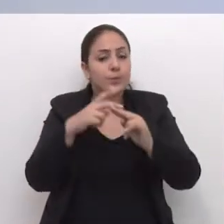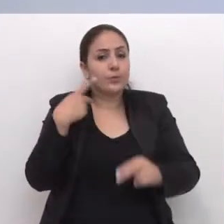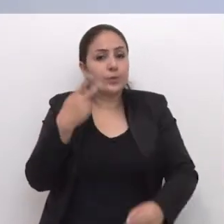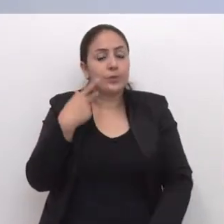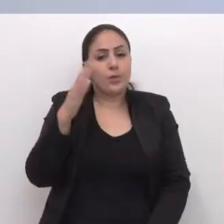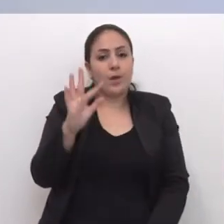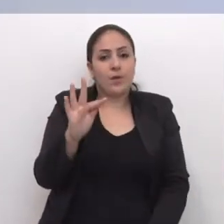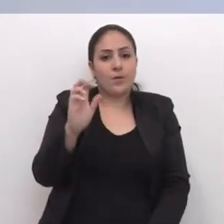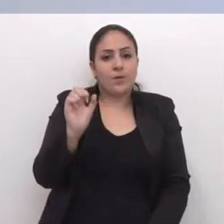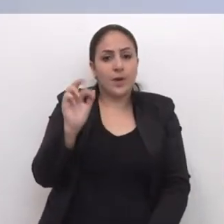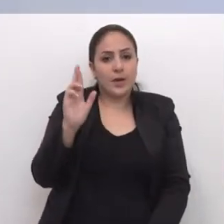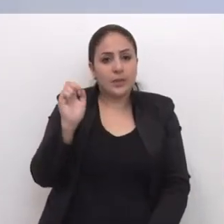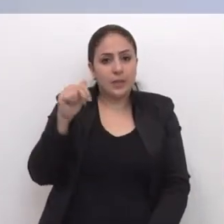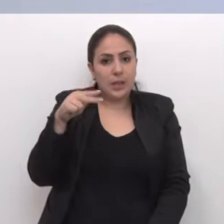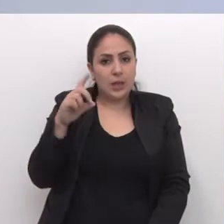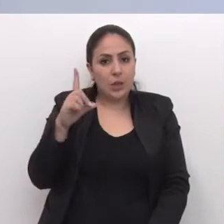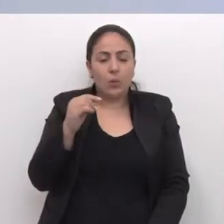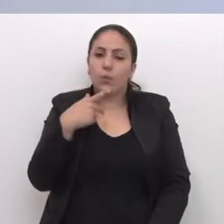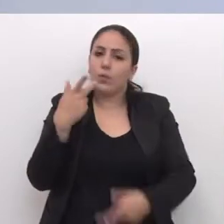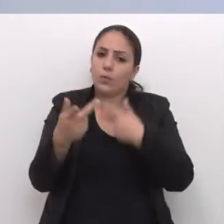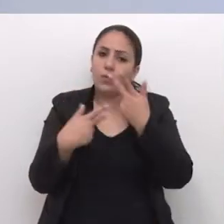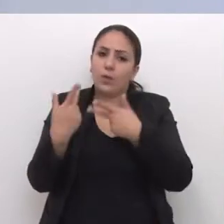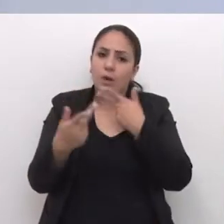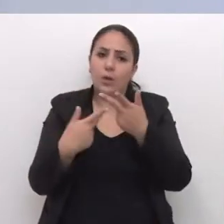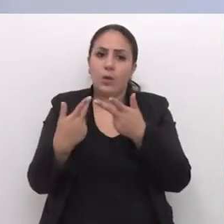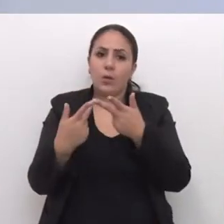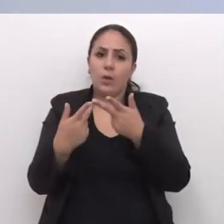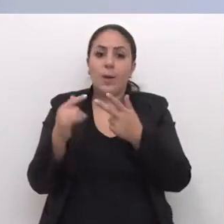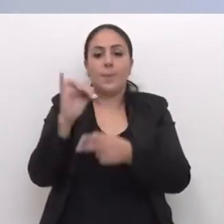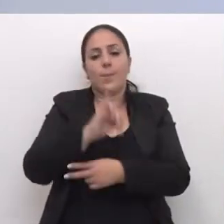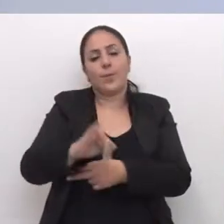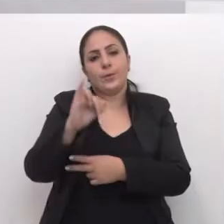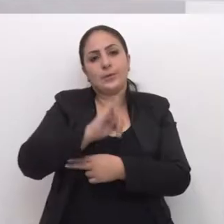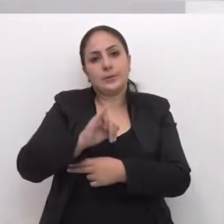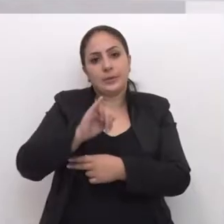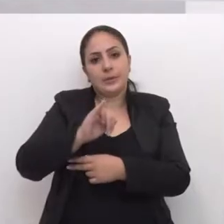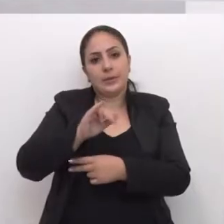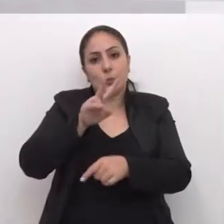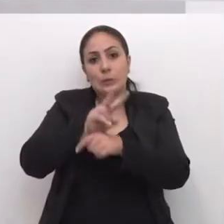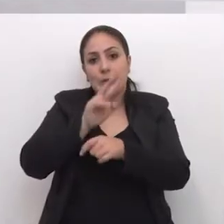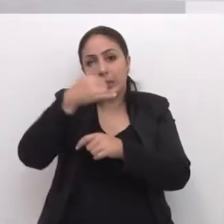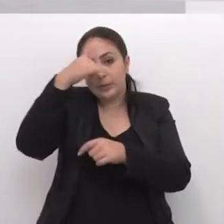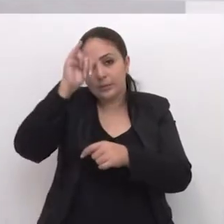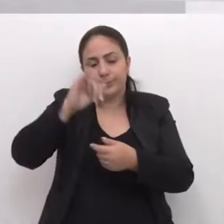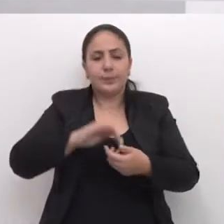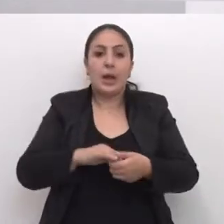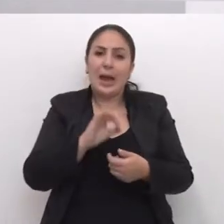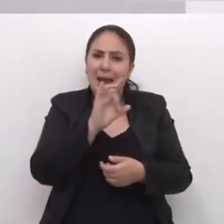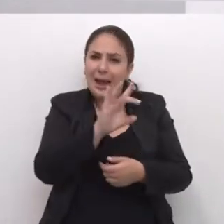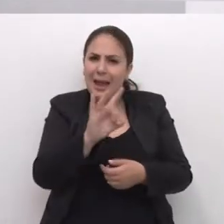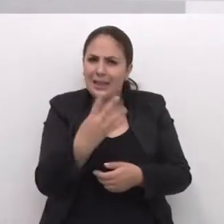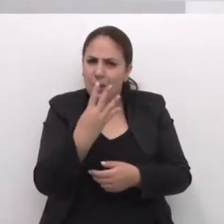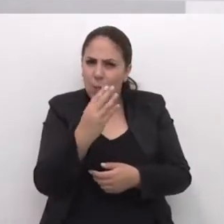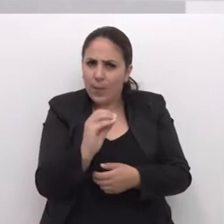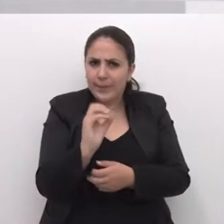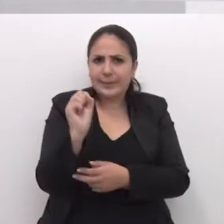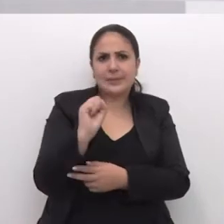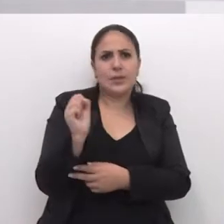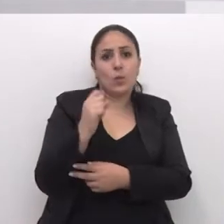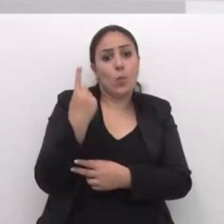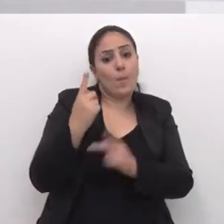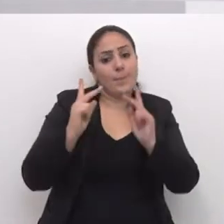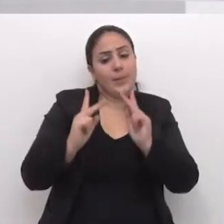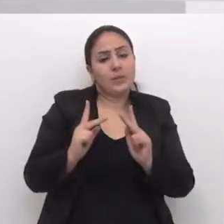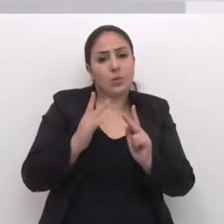Fernando Rigon falou à nossa equipe sobre a importância da prevenção. A cada 40 segundos uma pessoa se suicida no mundo,